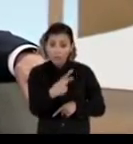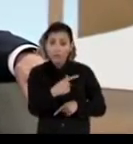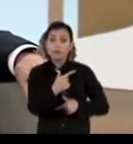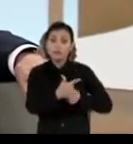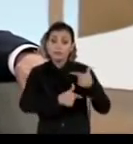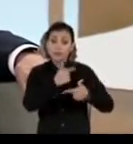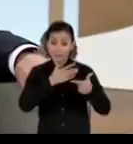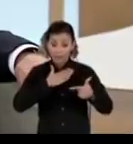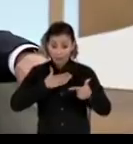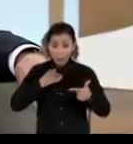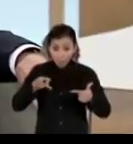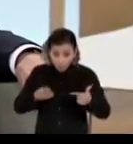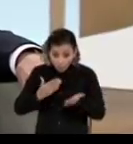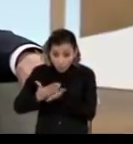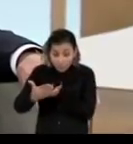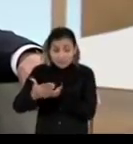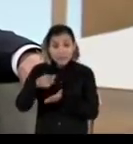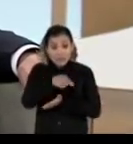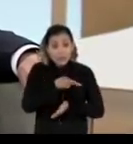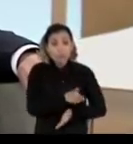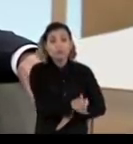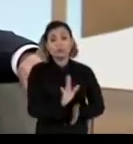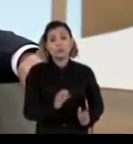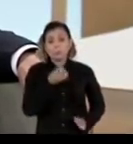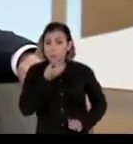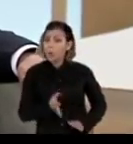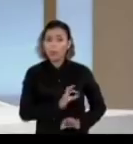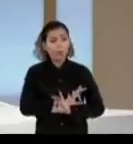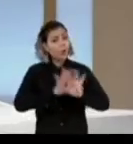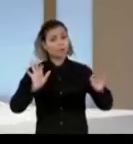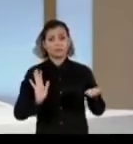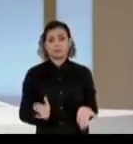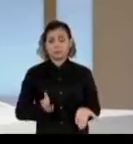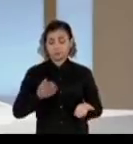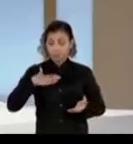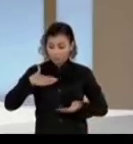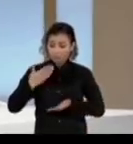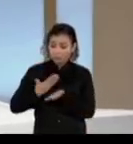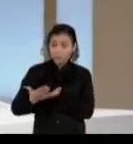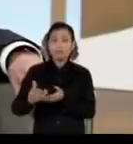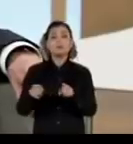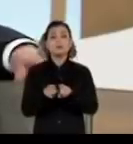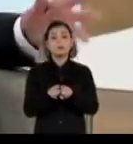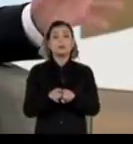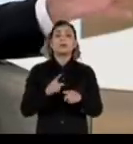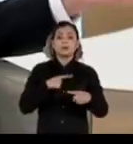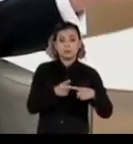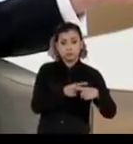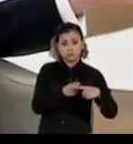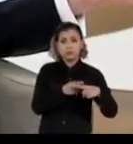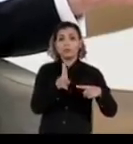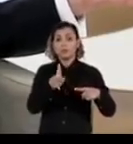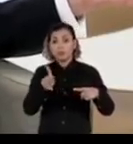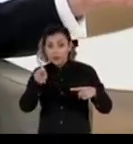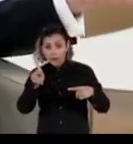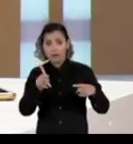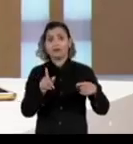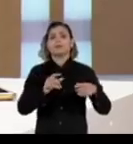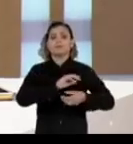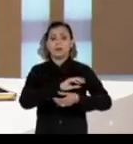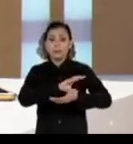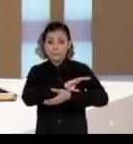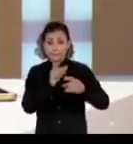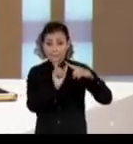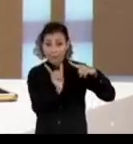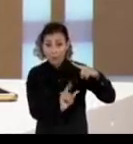tudo aquilo que eu fiz. Você veja, acordo União Europeia, Mercosul, a própria reforma da Previdência, convenhamos. Em